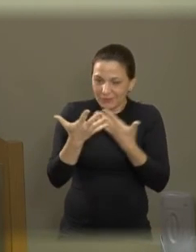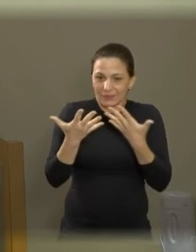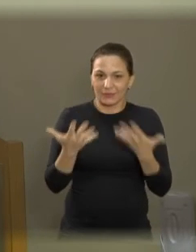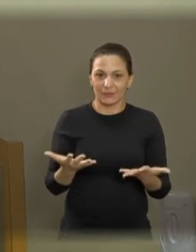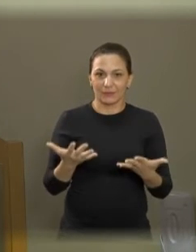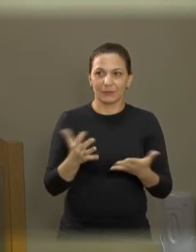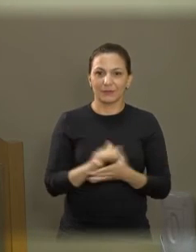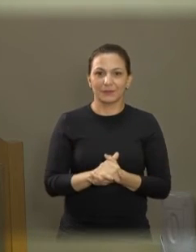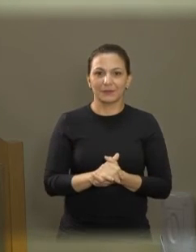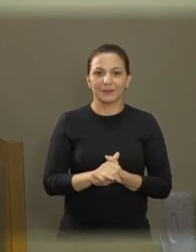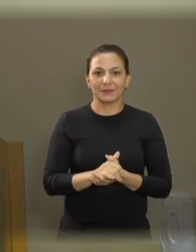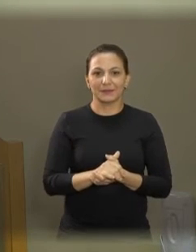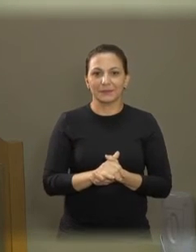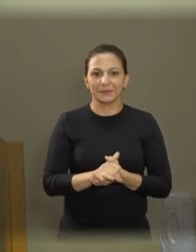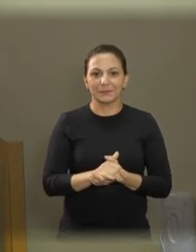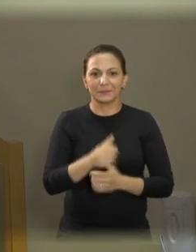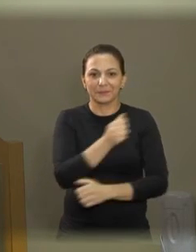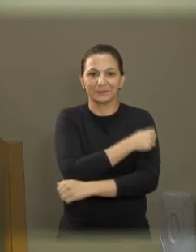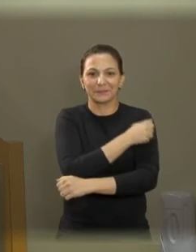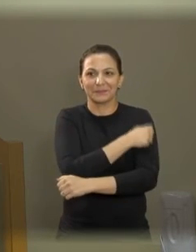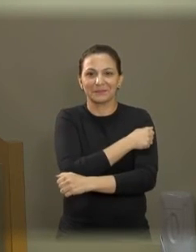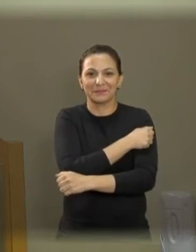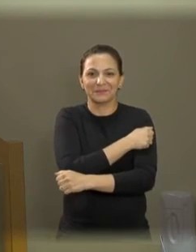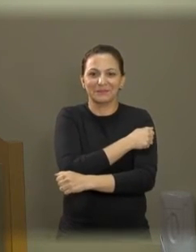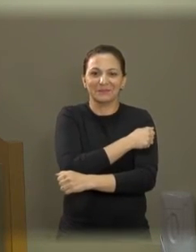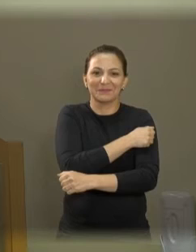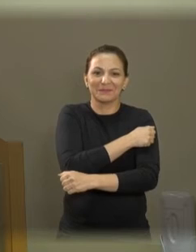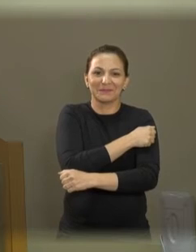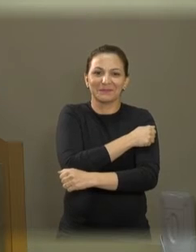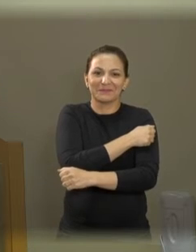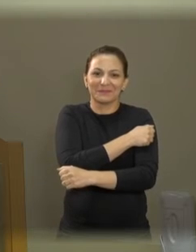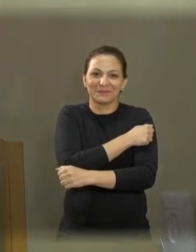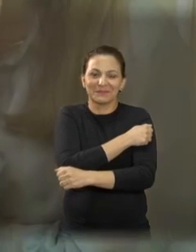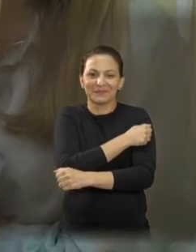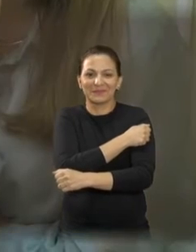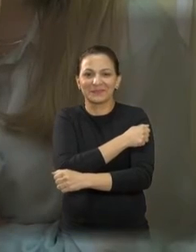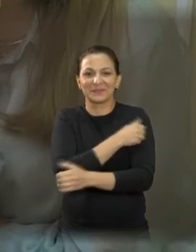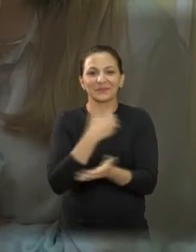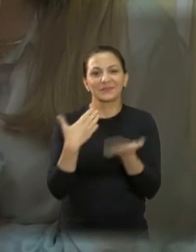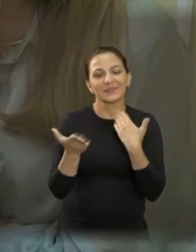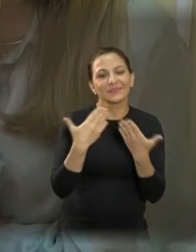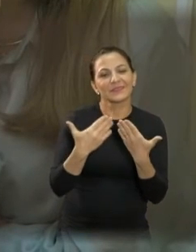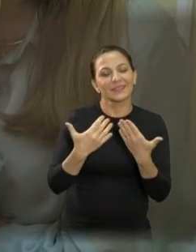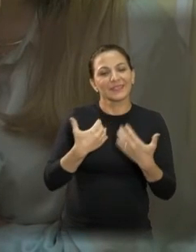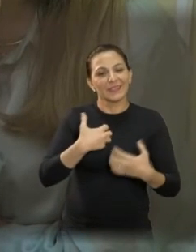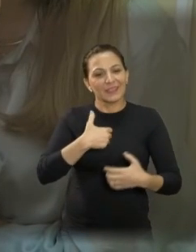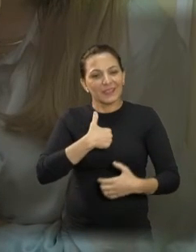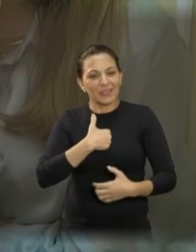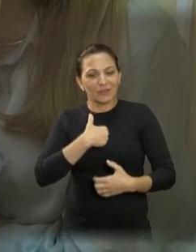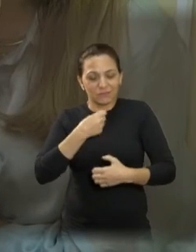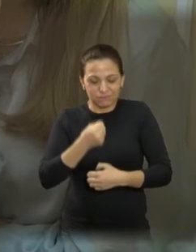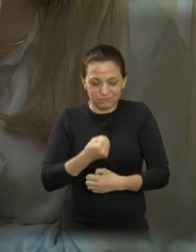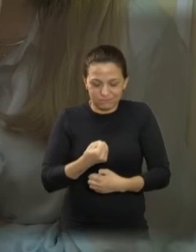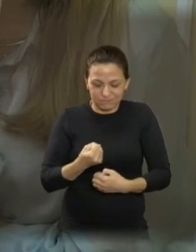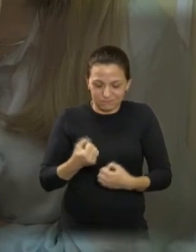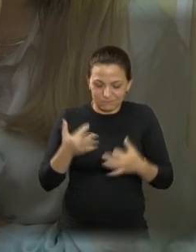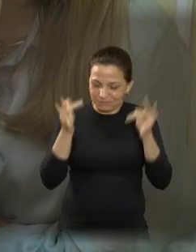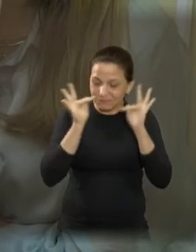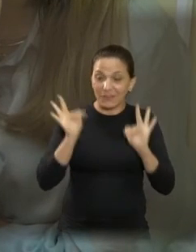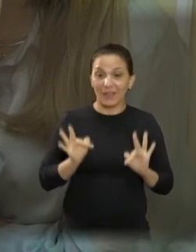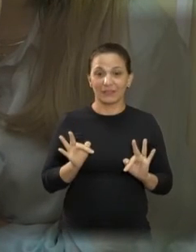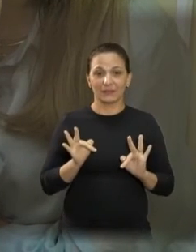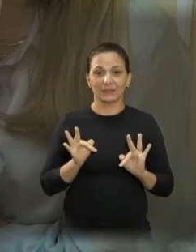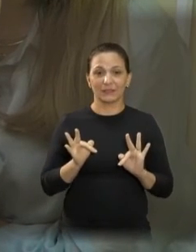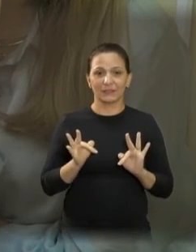E quando eu começo a conversar com o meu aluno, eu vibro, e mais, eu não tenho, assim, receio de estar